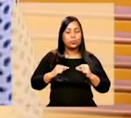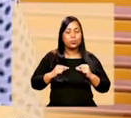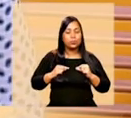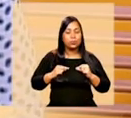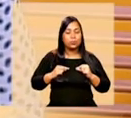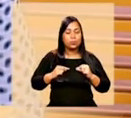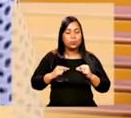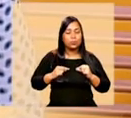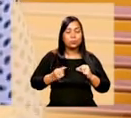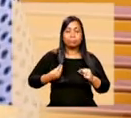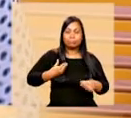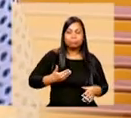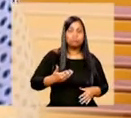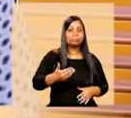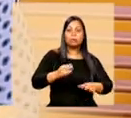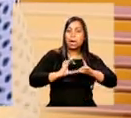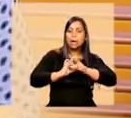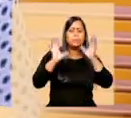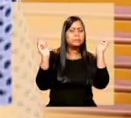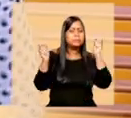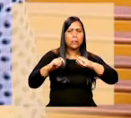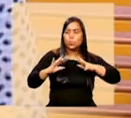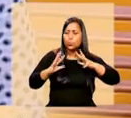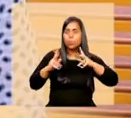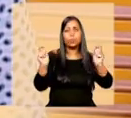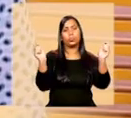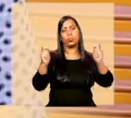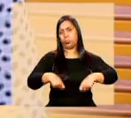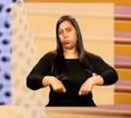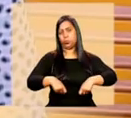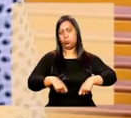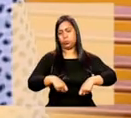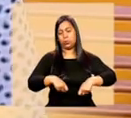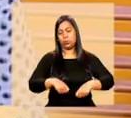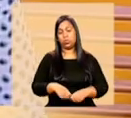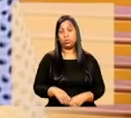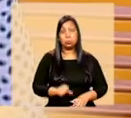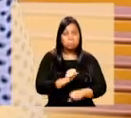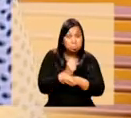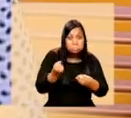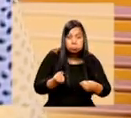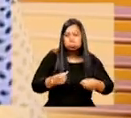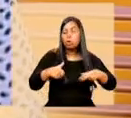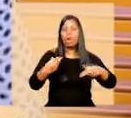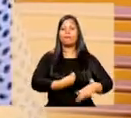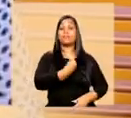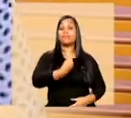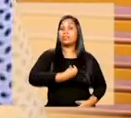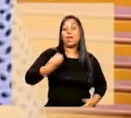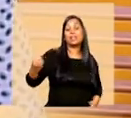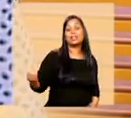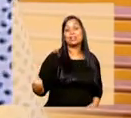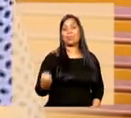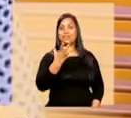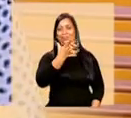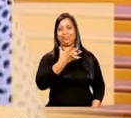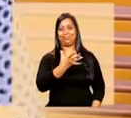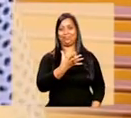daquele momento ali, para você, nada é impossível. Né? Nada é impossível, é vida nova,